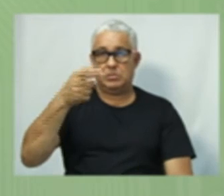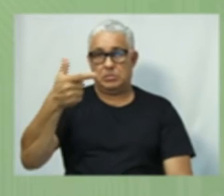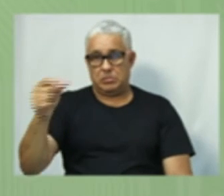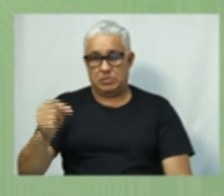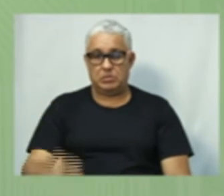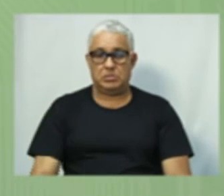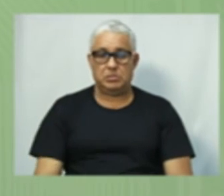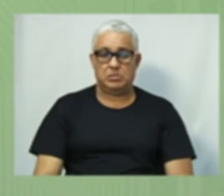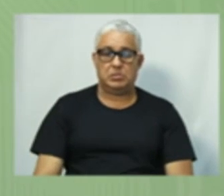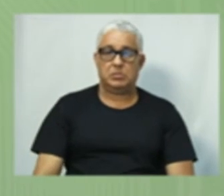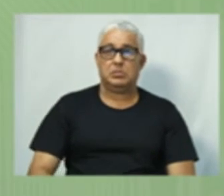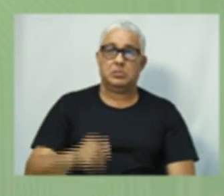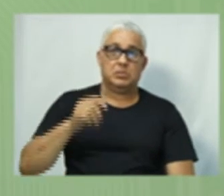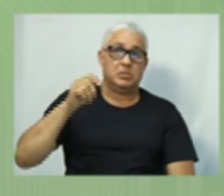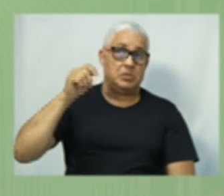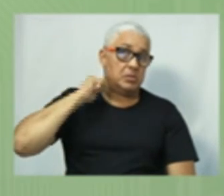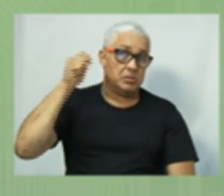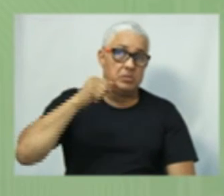2.520. Agosto,